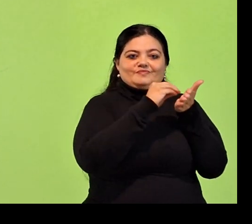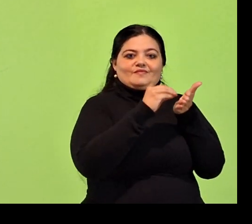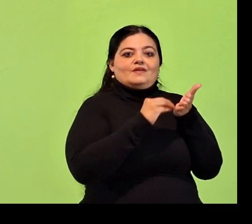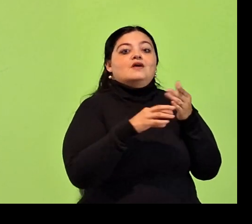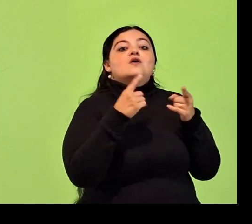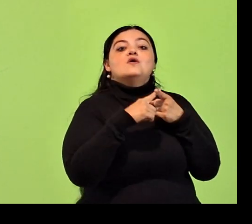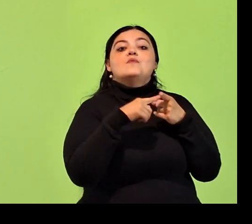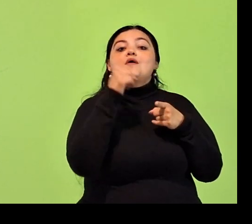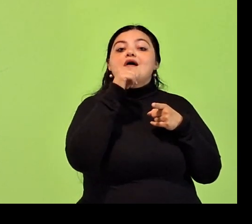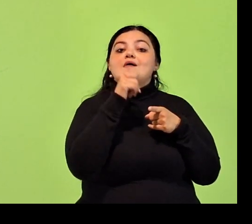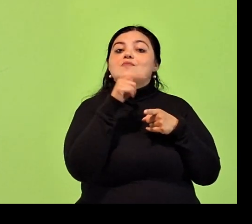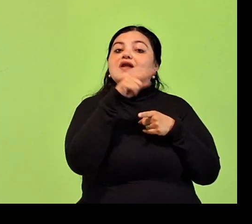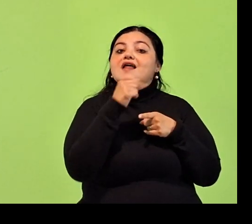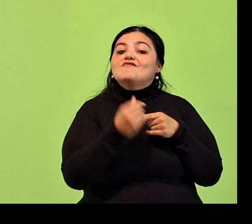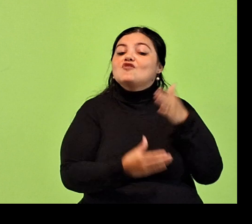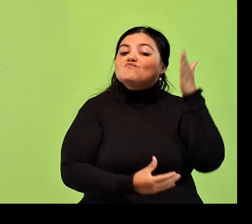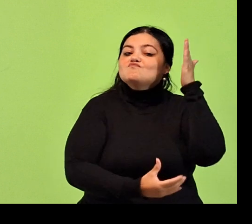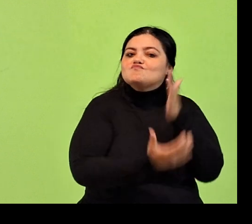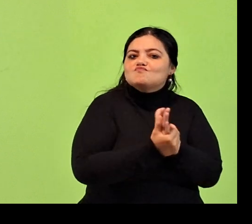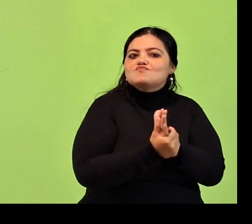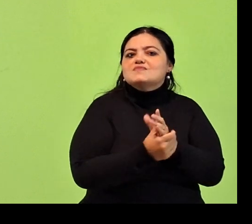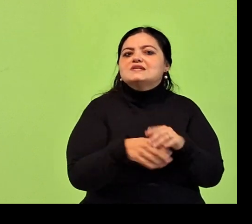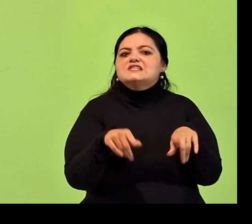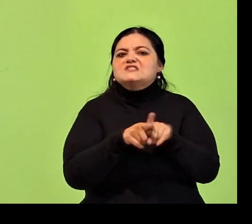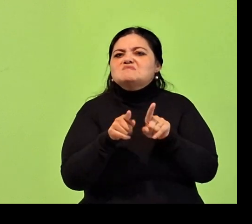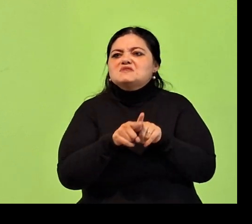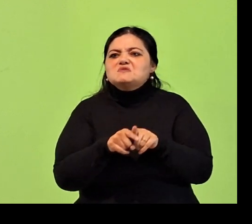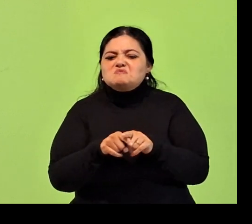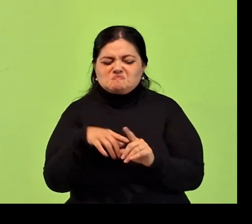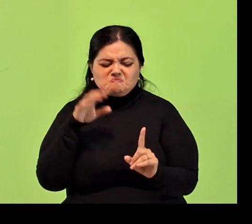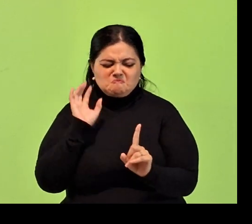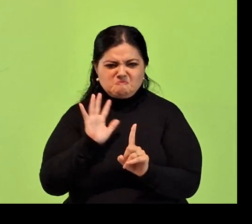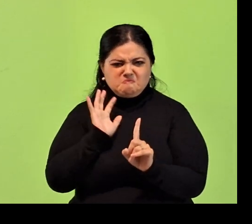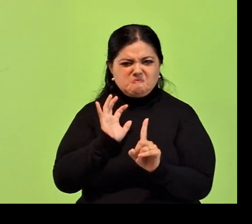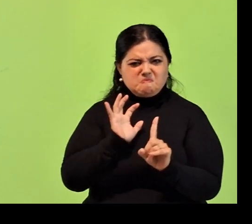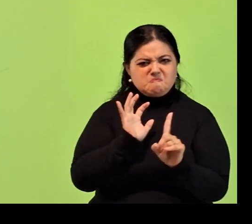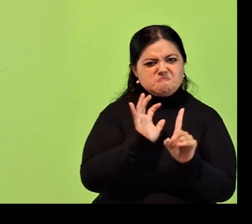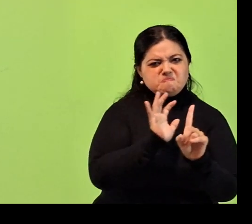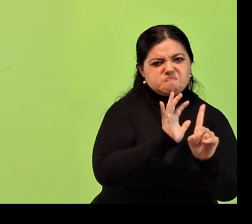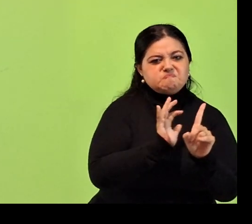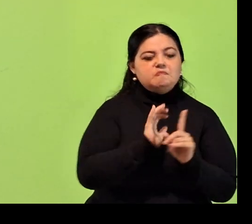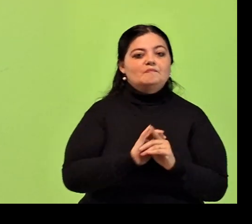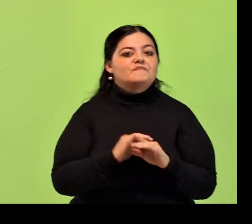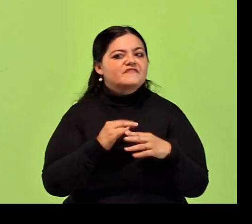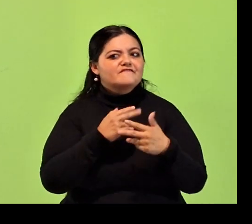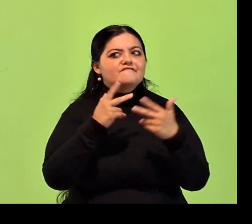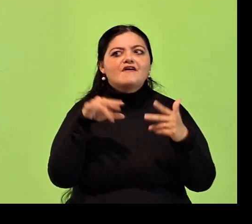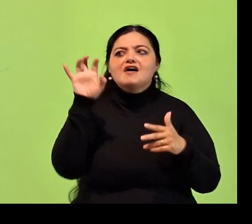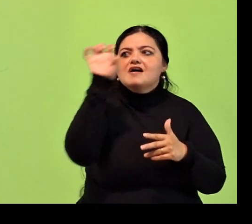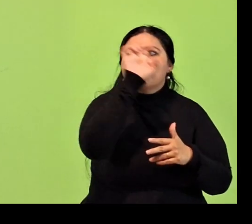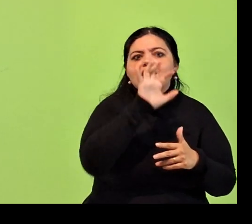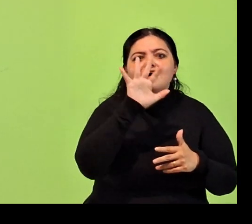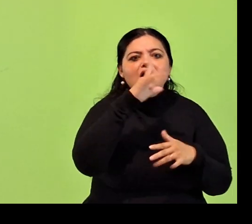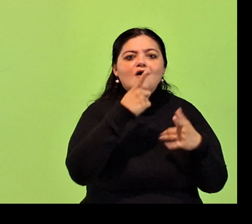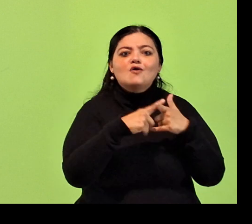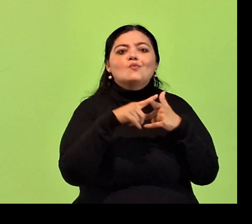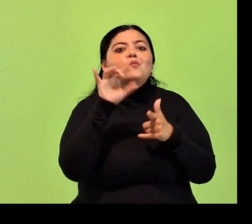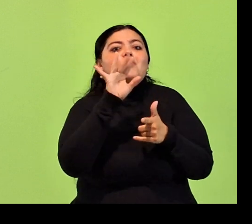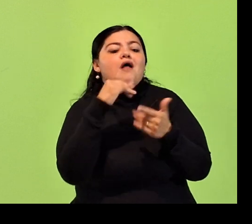foi processada e perseguida em diversos estados sobre as alegações de que, por ter publicado um